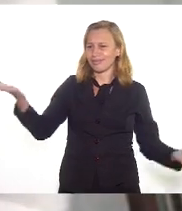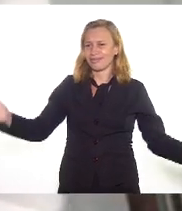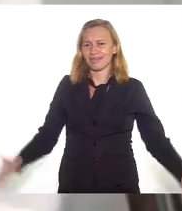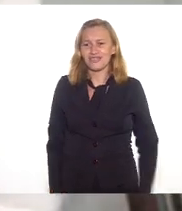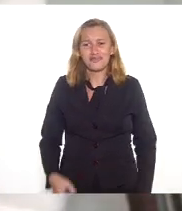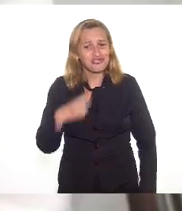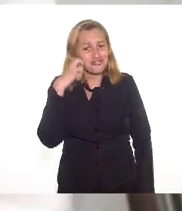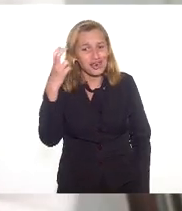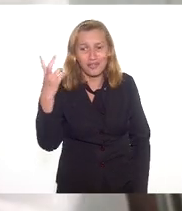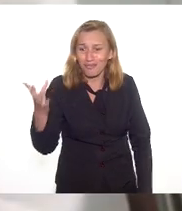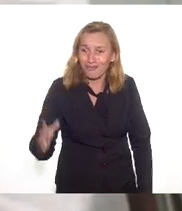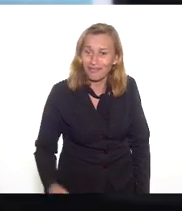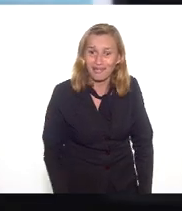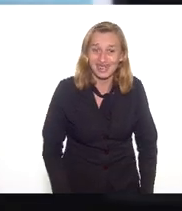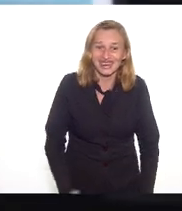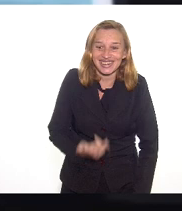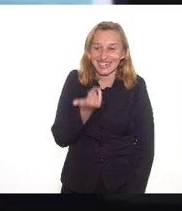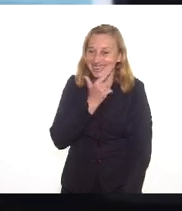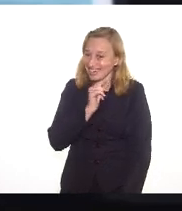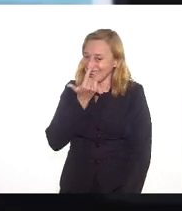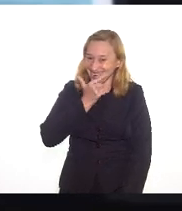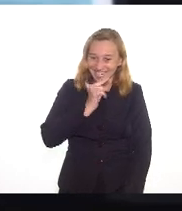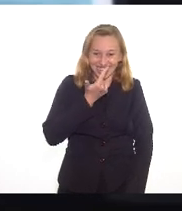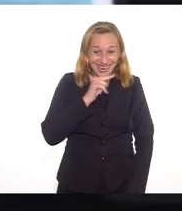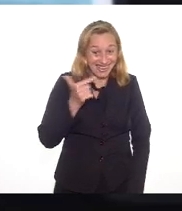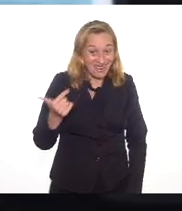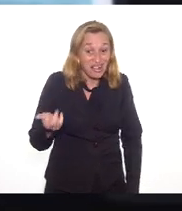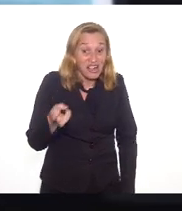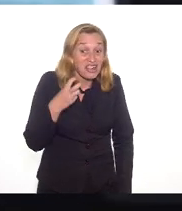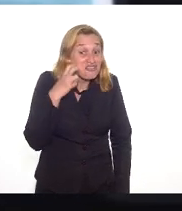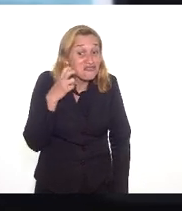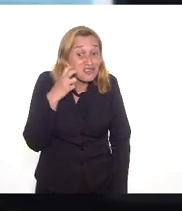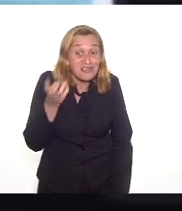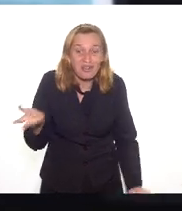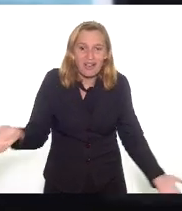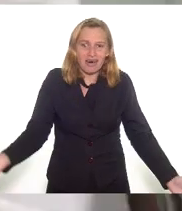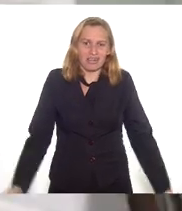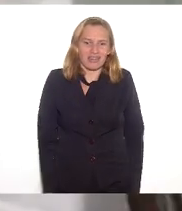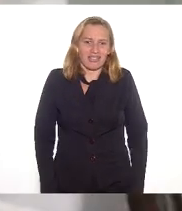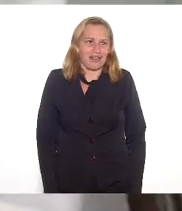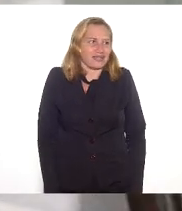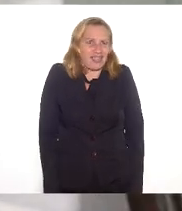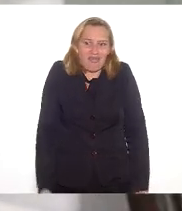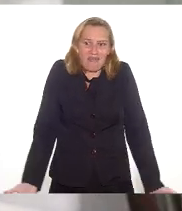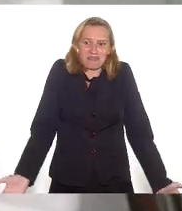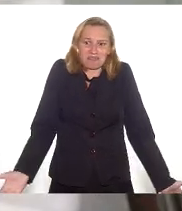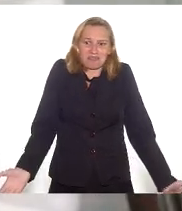Eu faço... É isso aí. É um negócio ruim. Isso aí, Luiz Paulo.